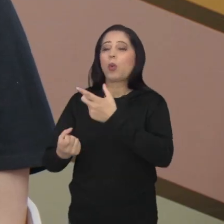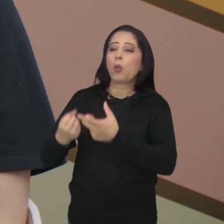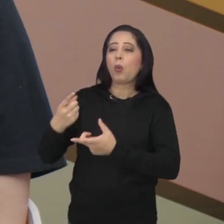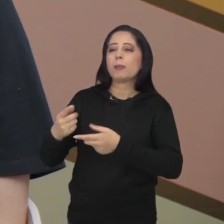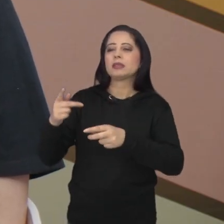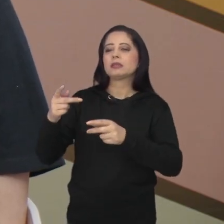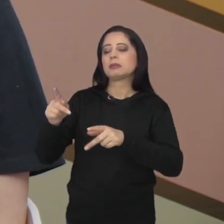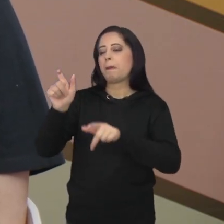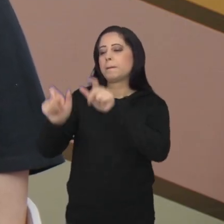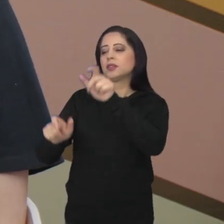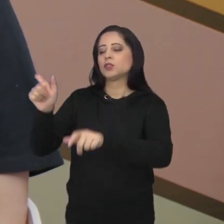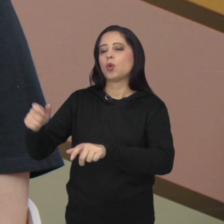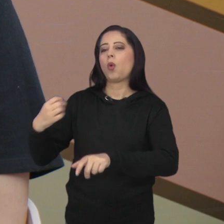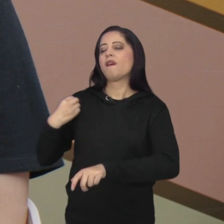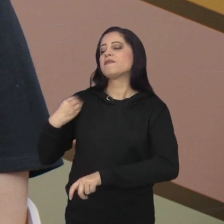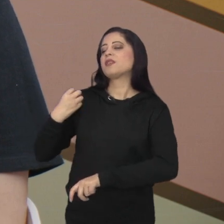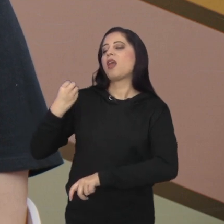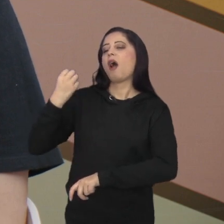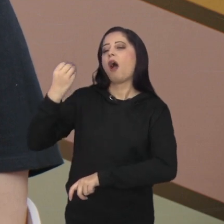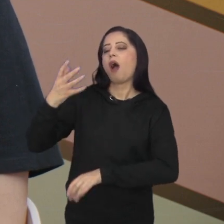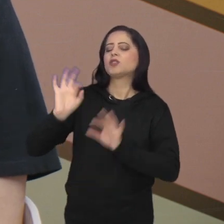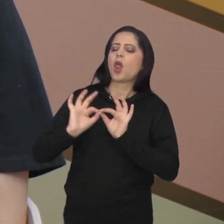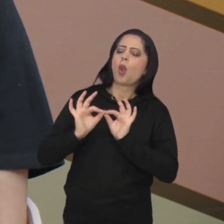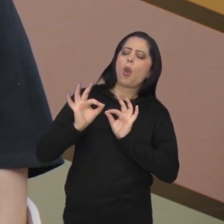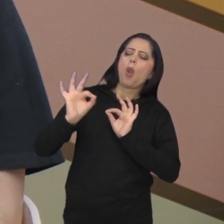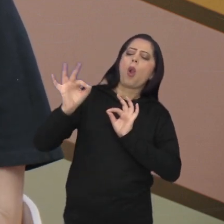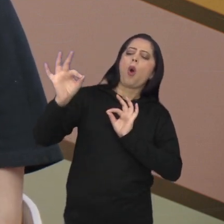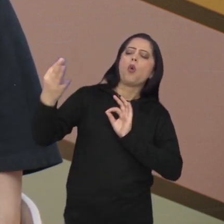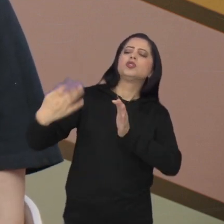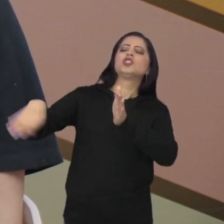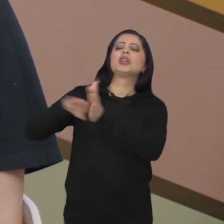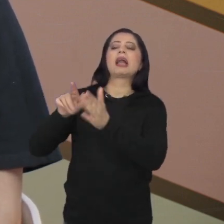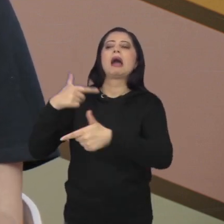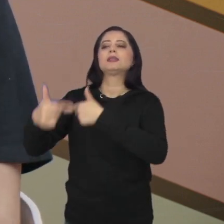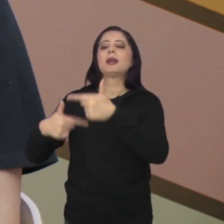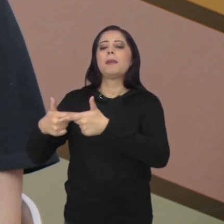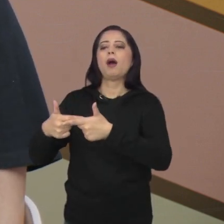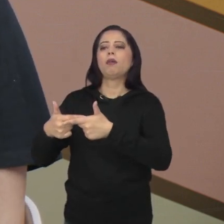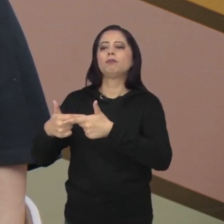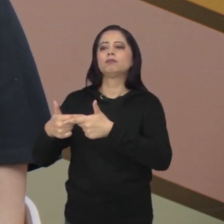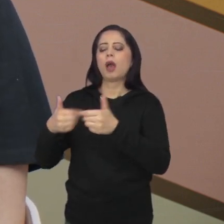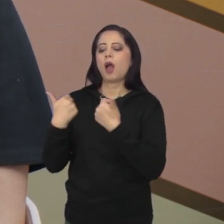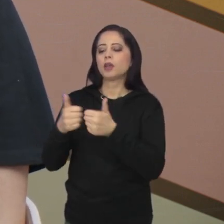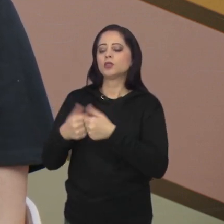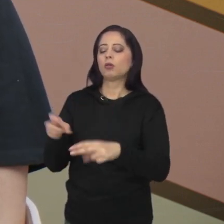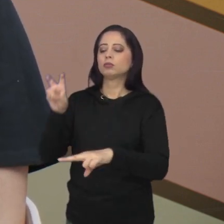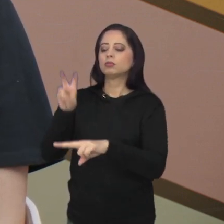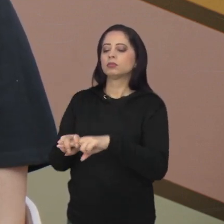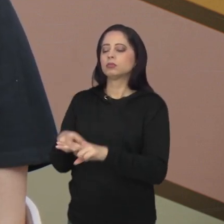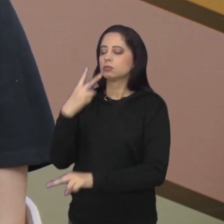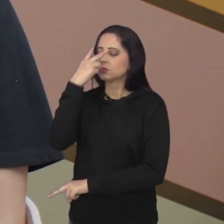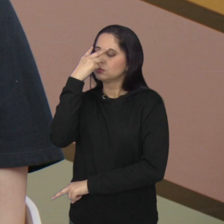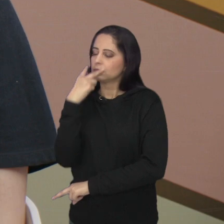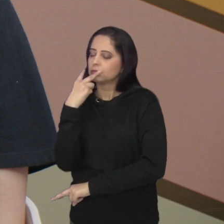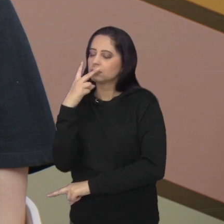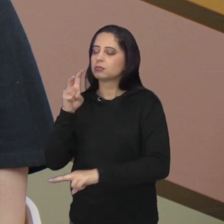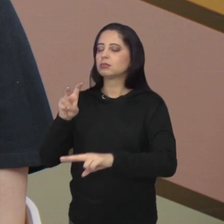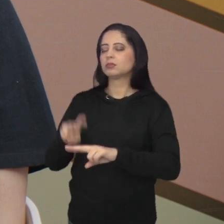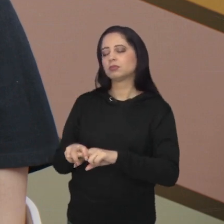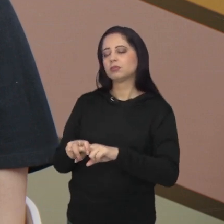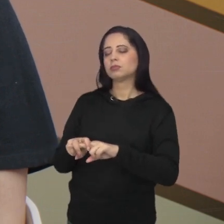às vezes faz uma viagem longa para o trabalho e ali no caminho, sentado no ônibus, você pode fechar os